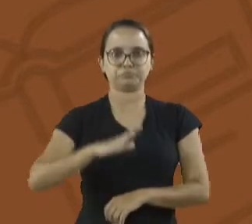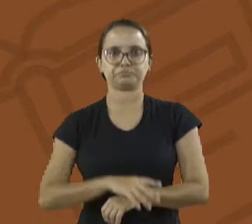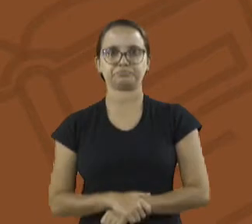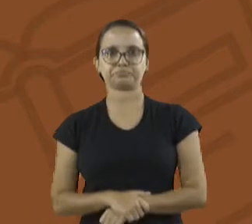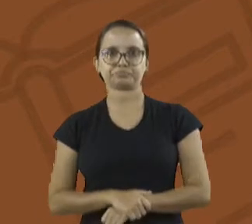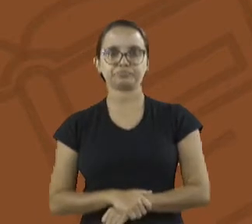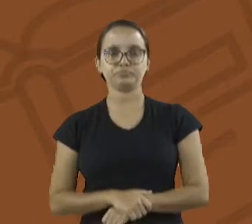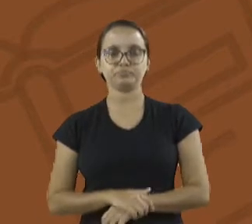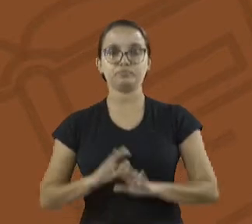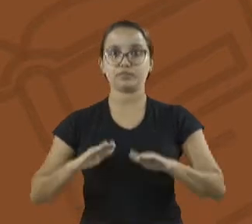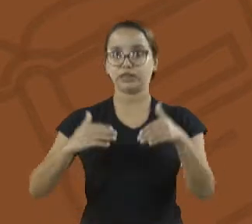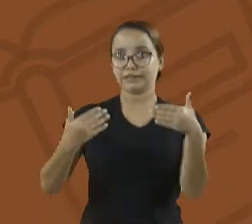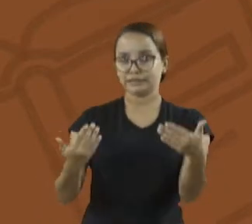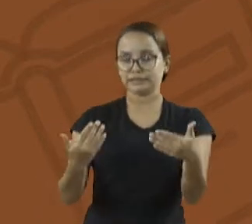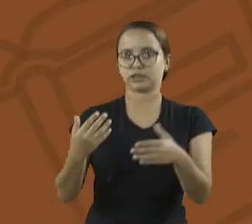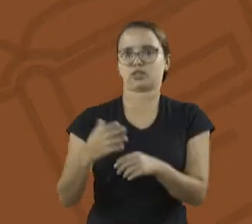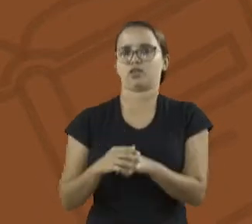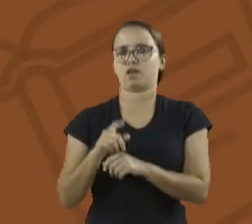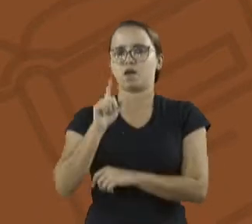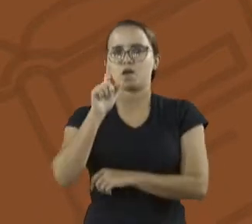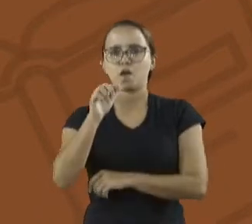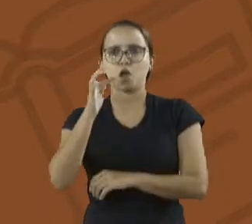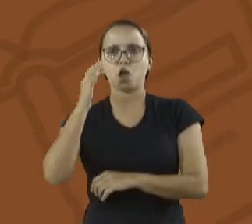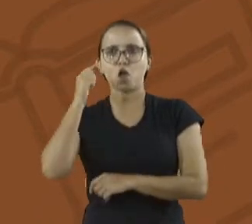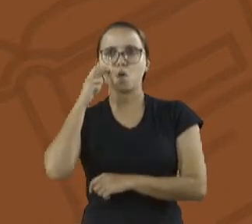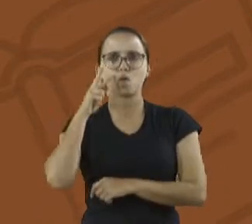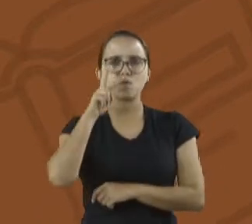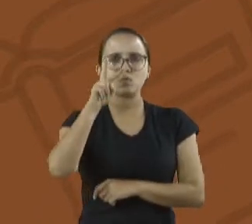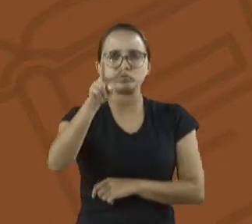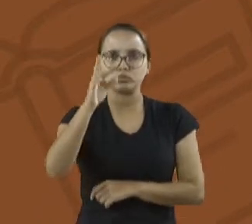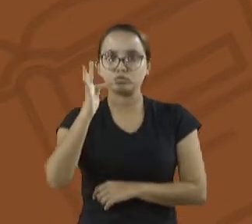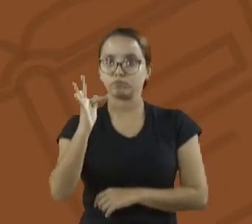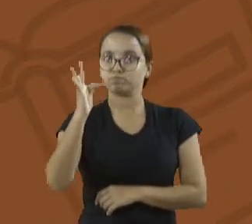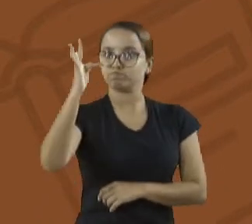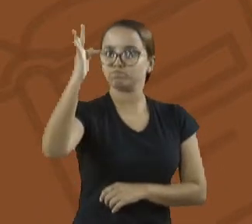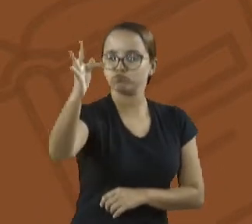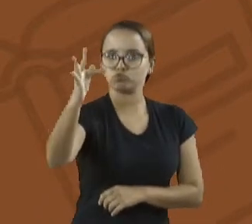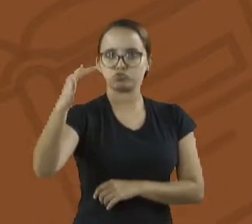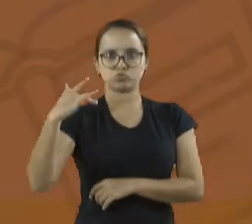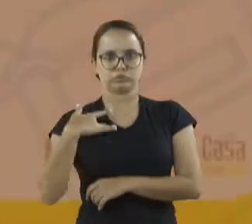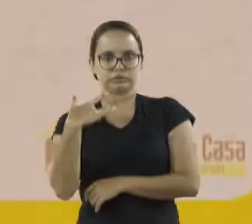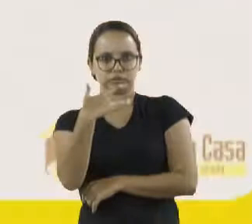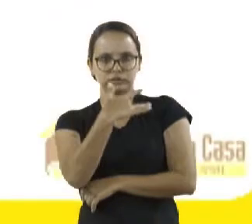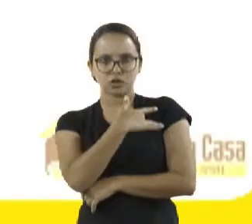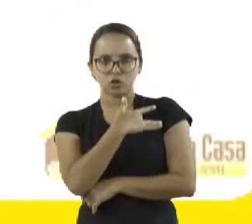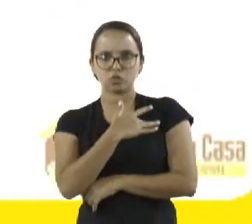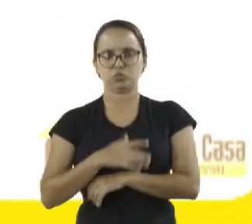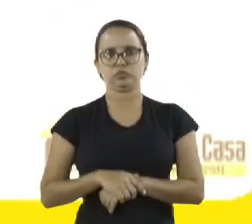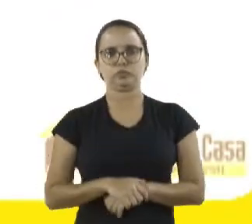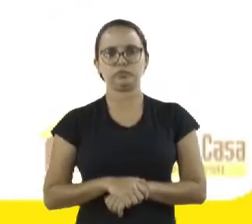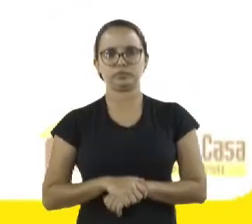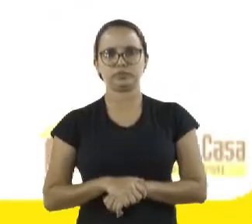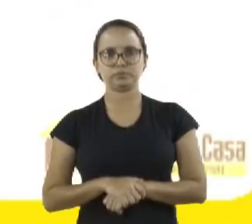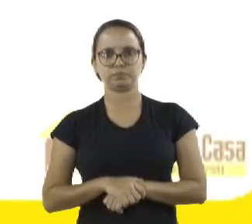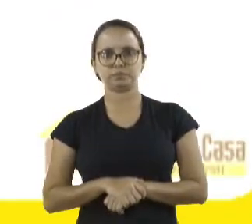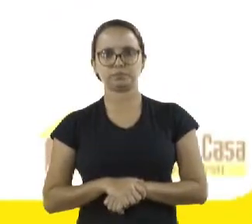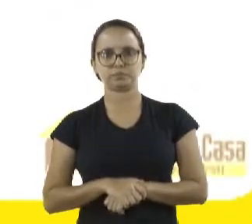Isso seria, então, uma visão integral da saúde. É o que a gente chama de determinantes sociais da